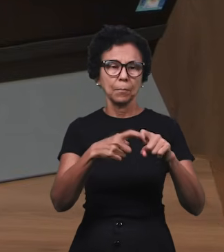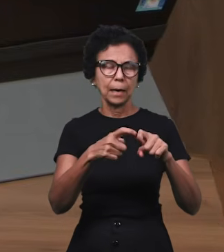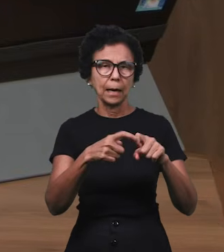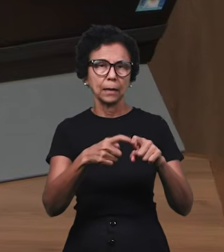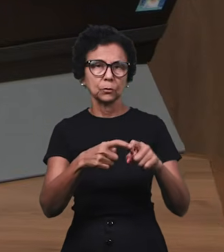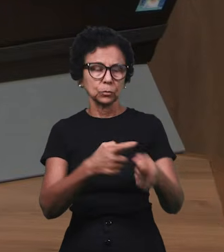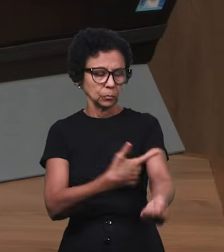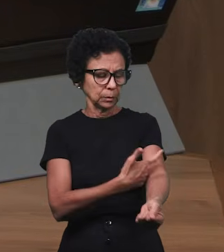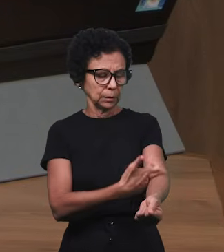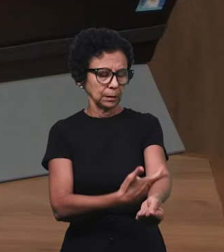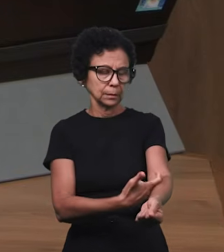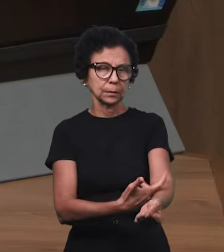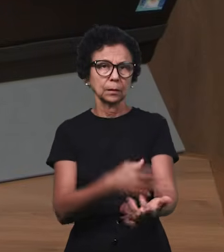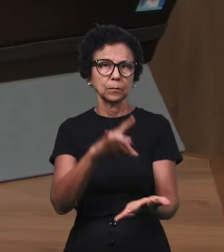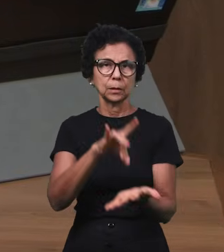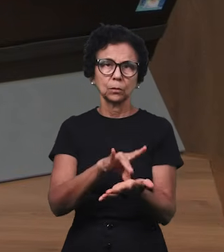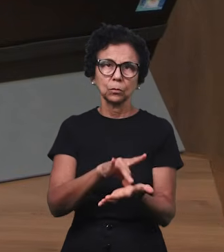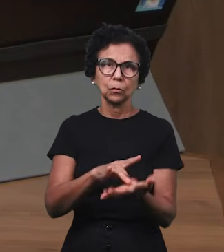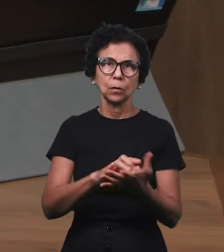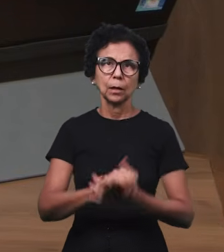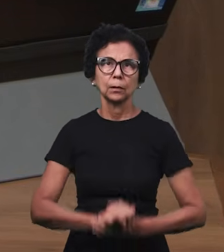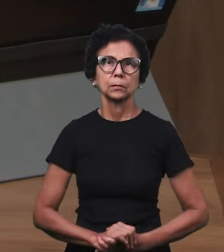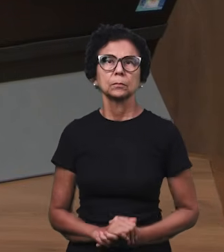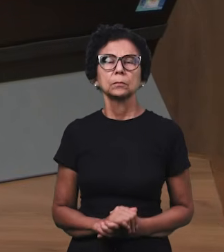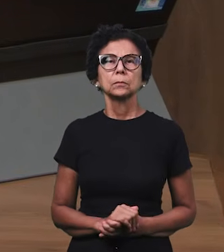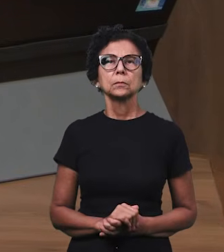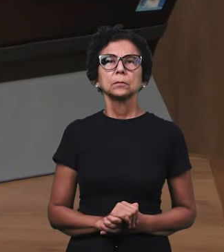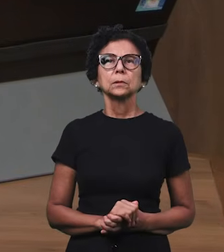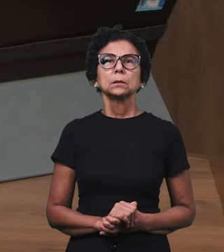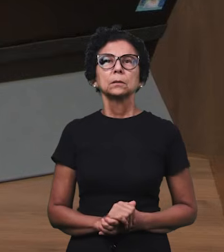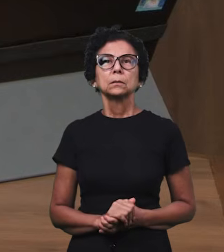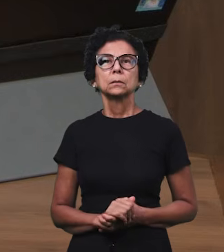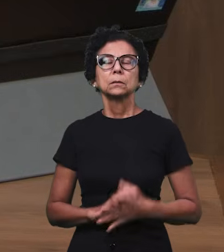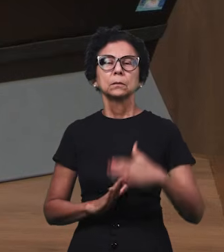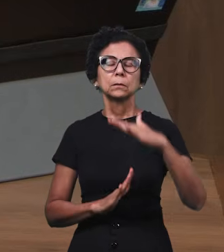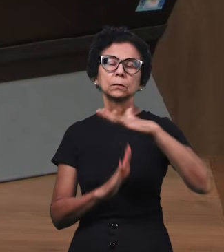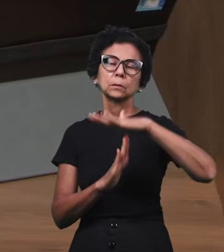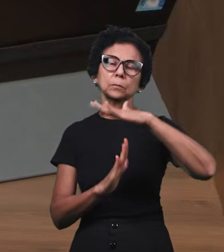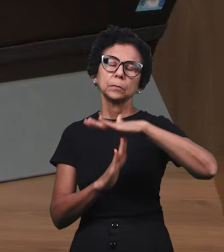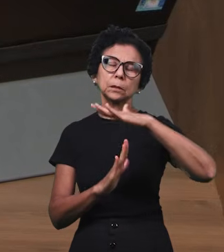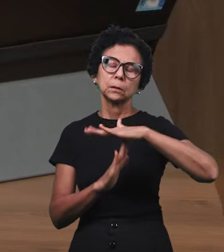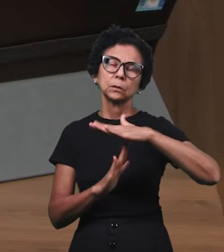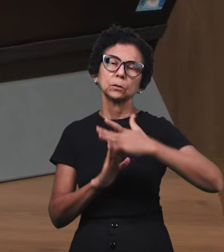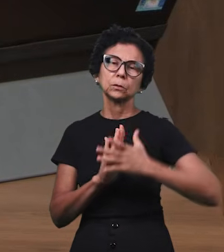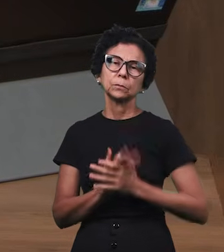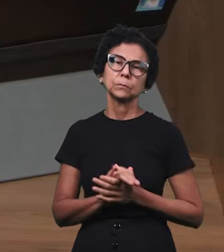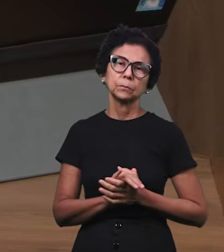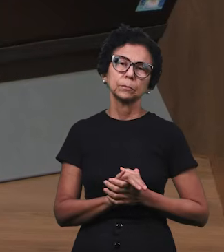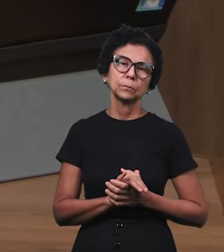pressão arterial dentro da meta, existe uma meta, né, que a gente tem que colocar.